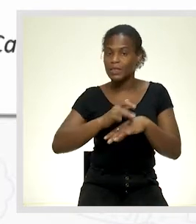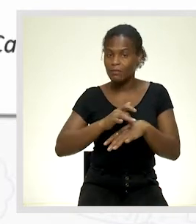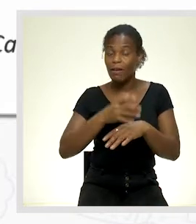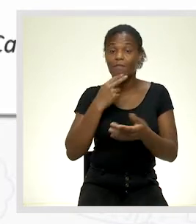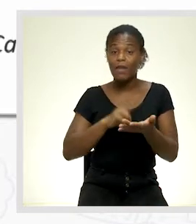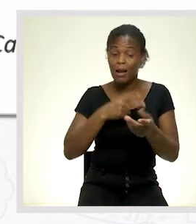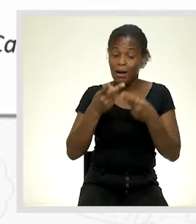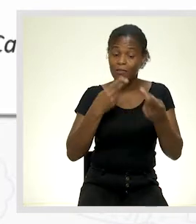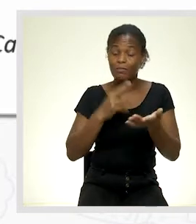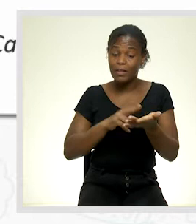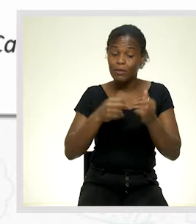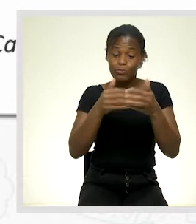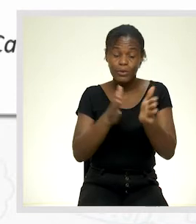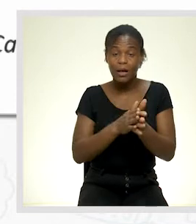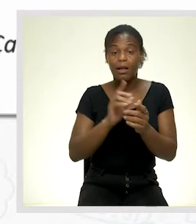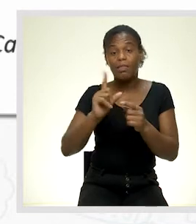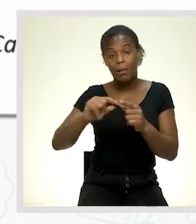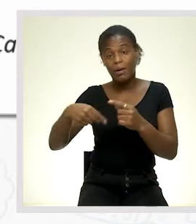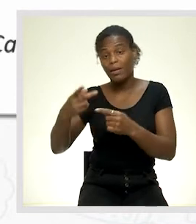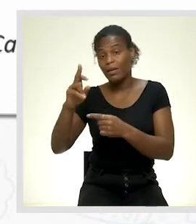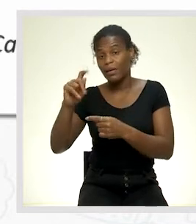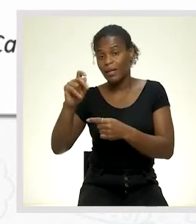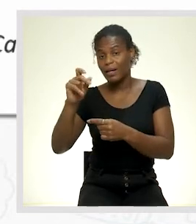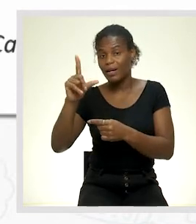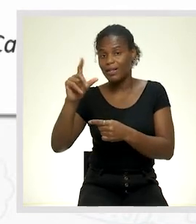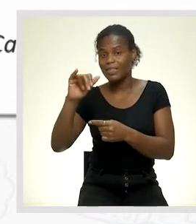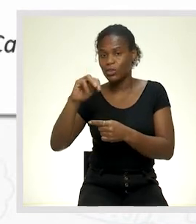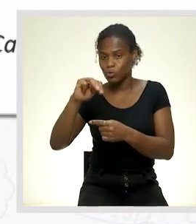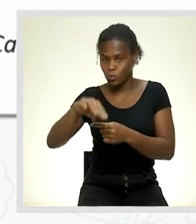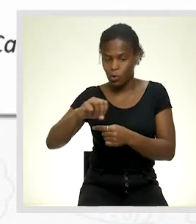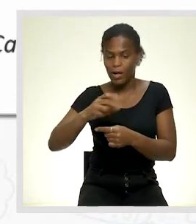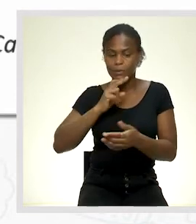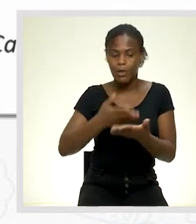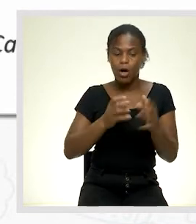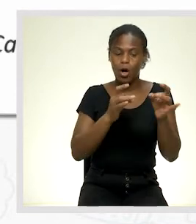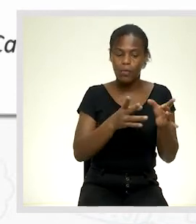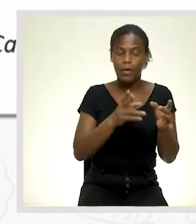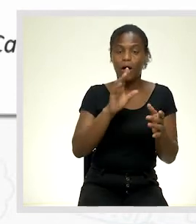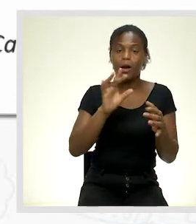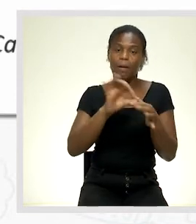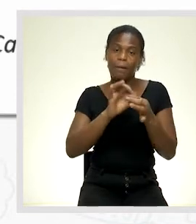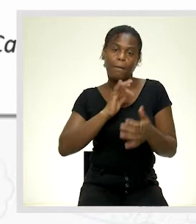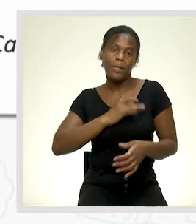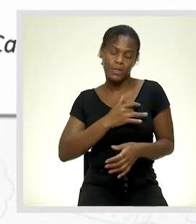absoluta. Por outro lado, o realismo é a reação contra o romantismo.